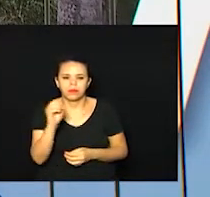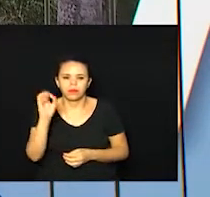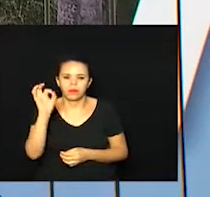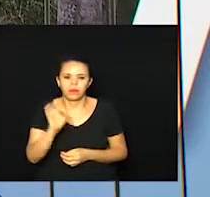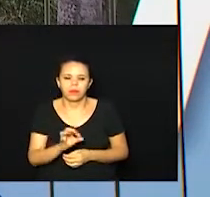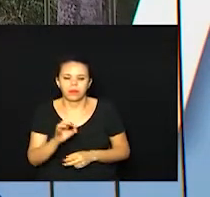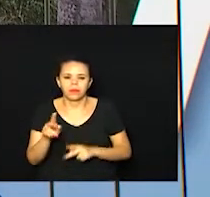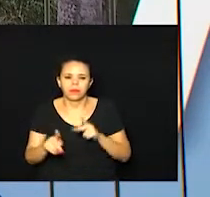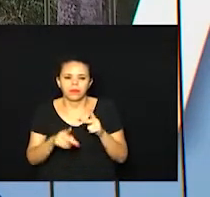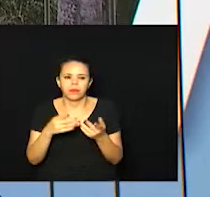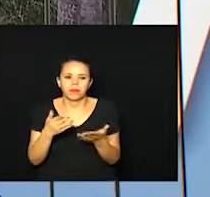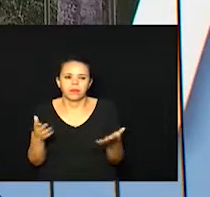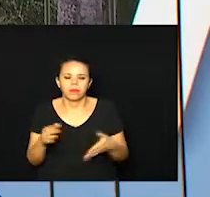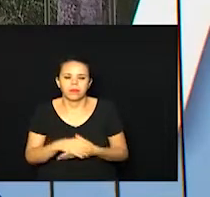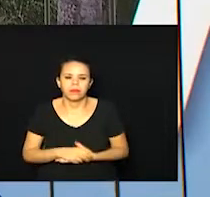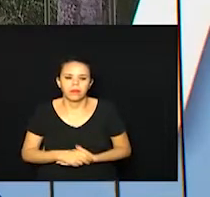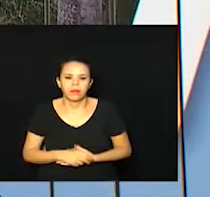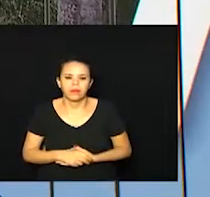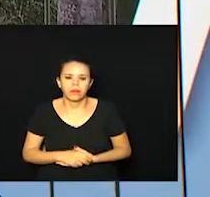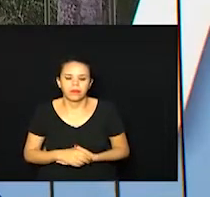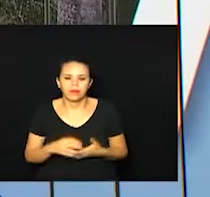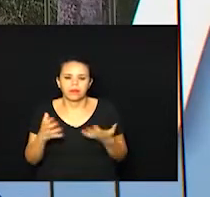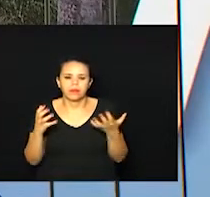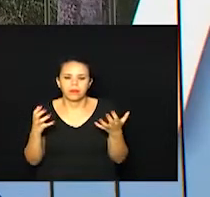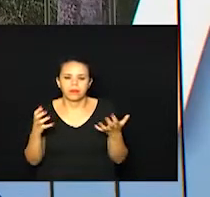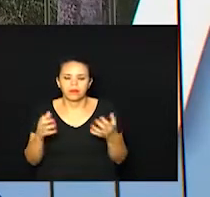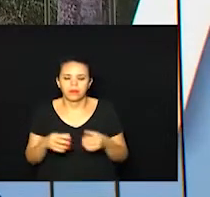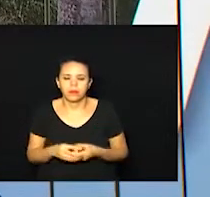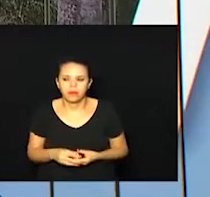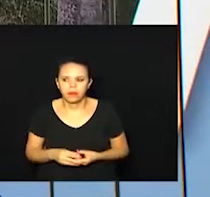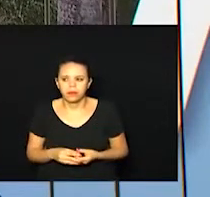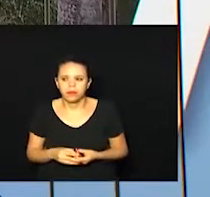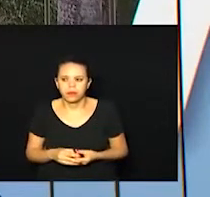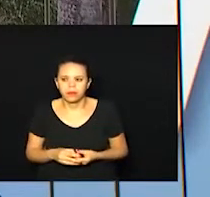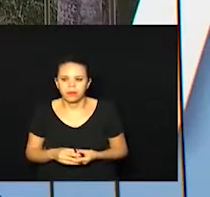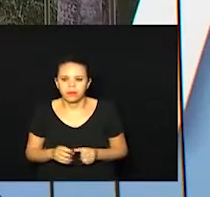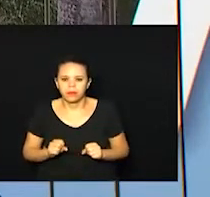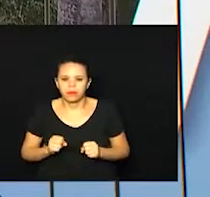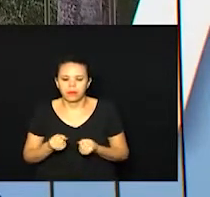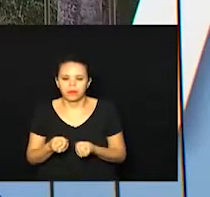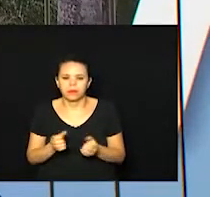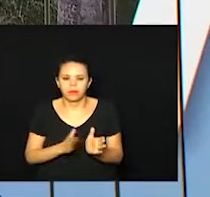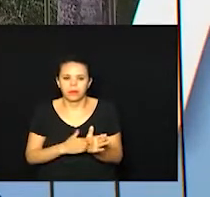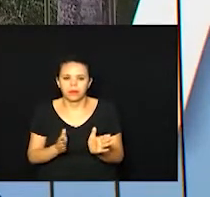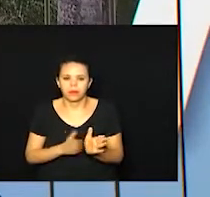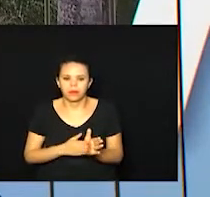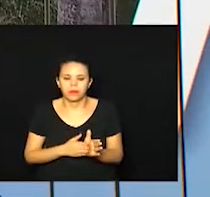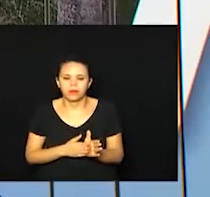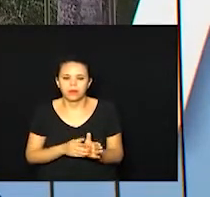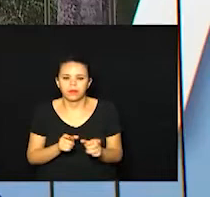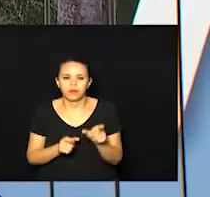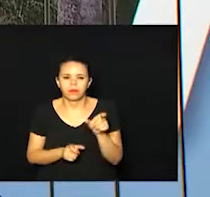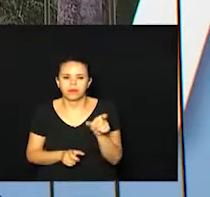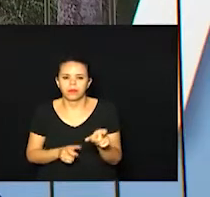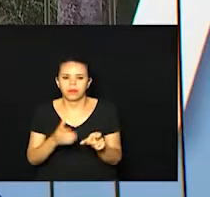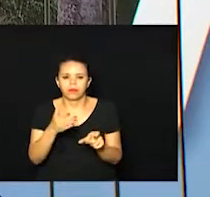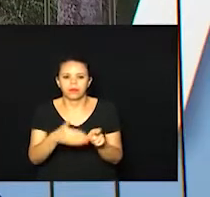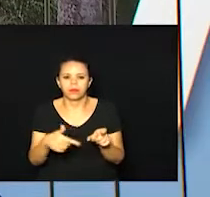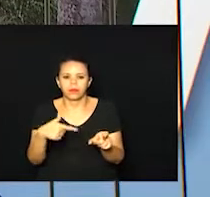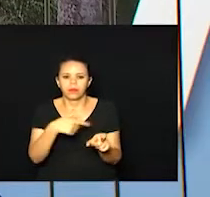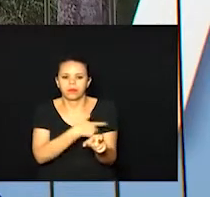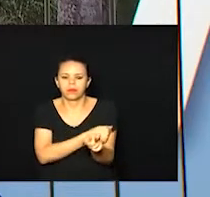80% das pessoas, elas querem, defendem essa cobrança do passaporte e da